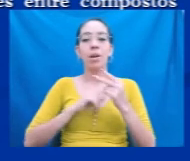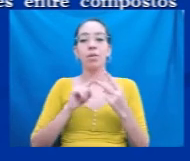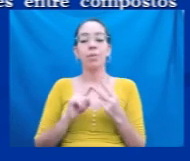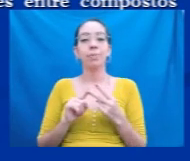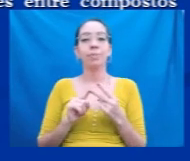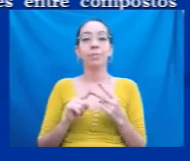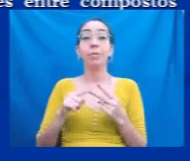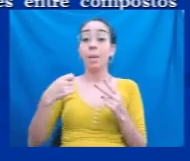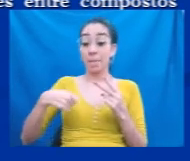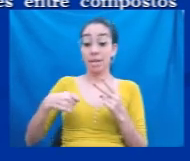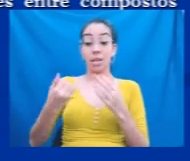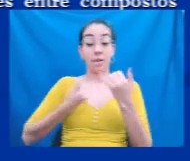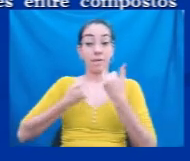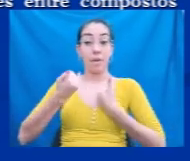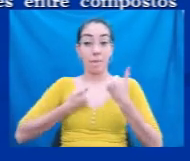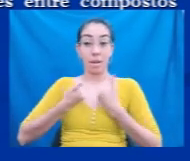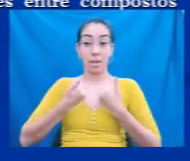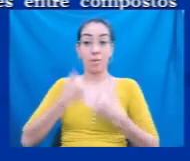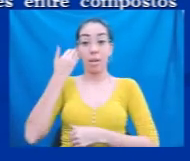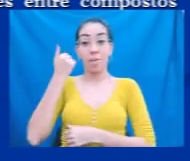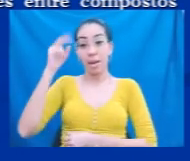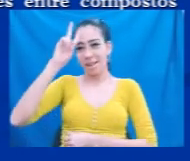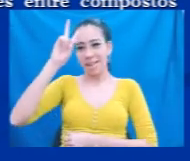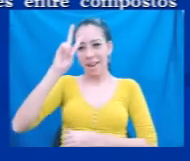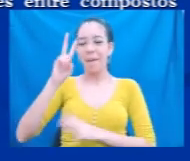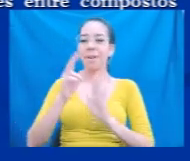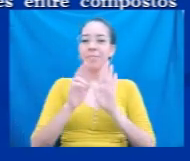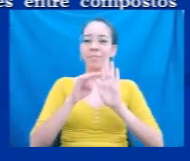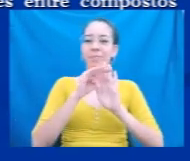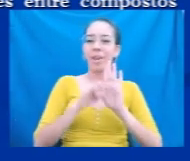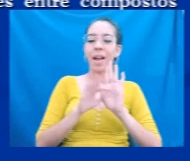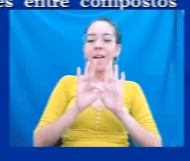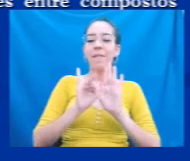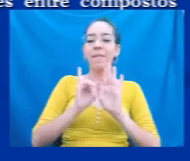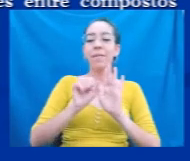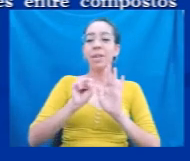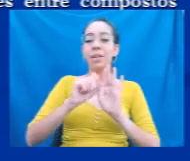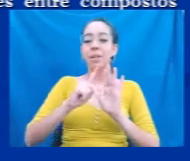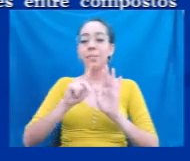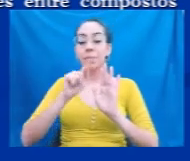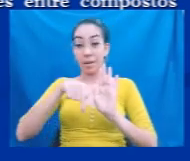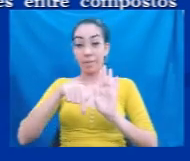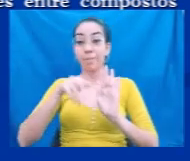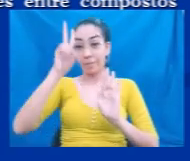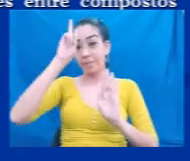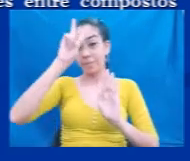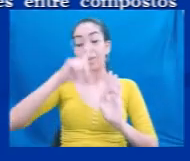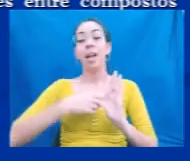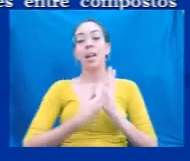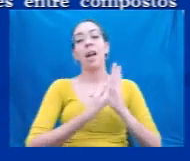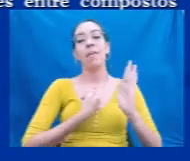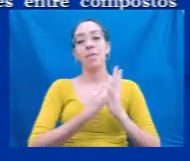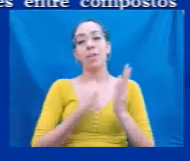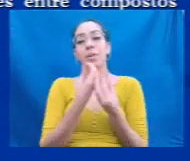têm que ser descritas, né, na FISP daquele produto. Então, além das propriedades específicas de cada composto químico, deve-se levar em conta,